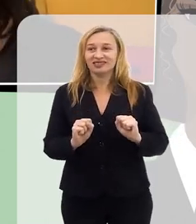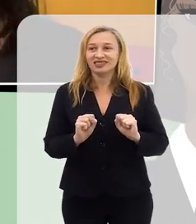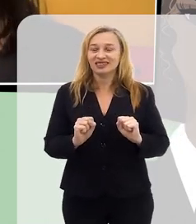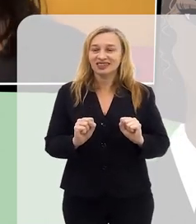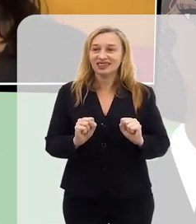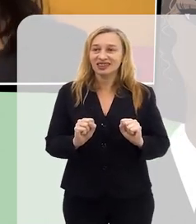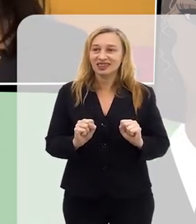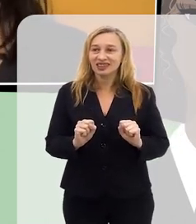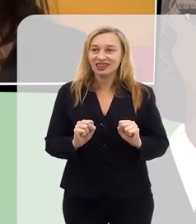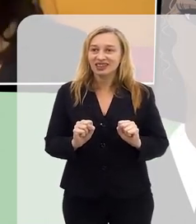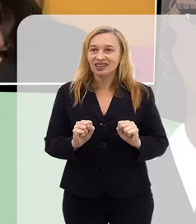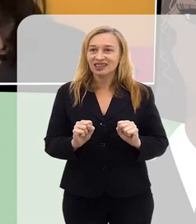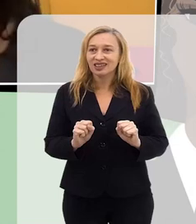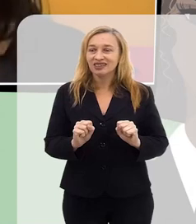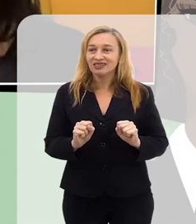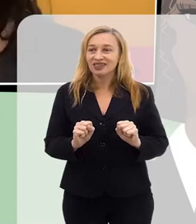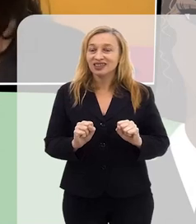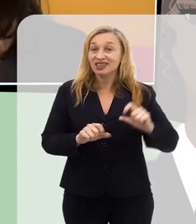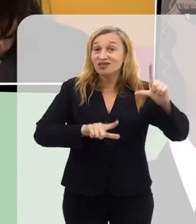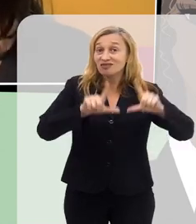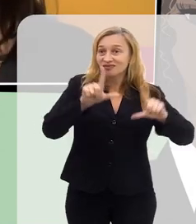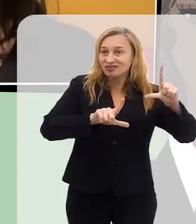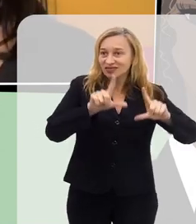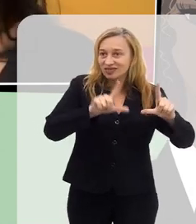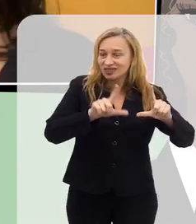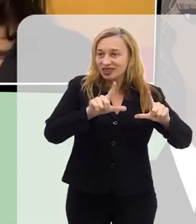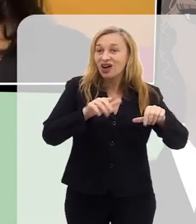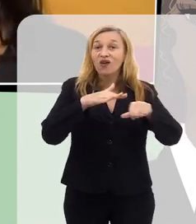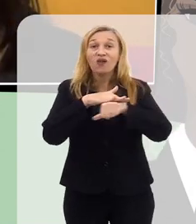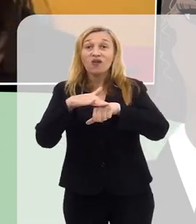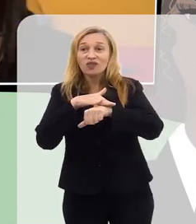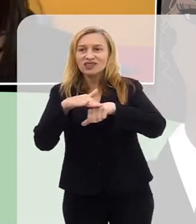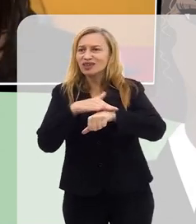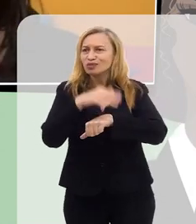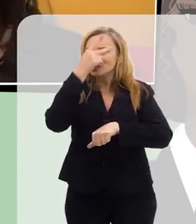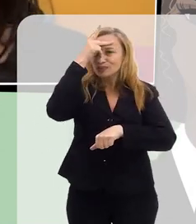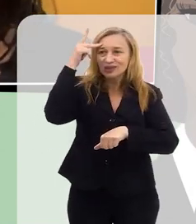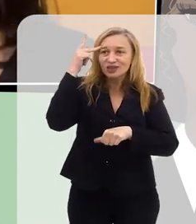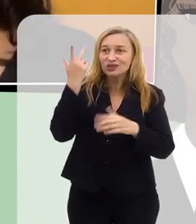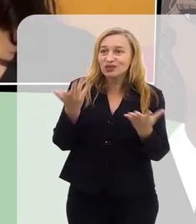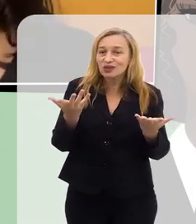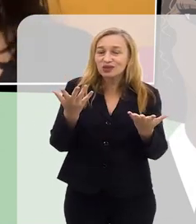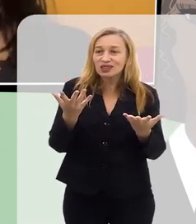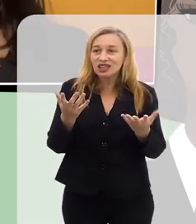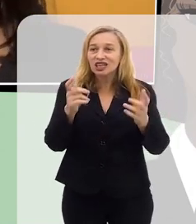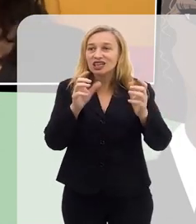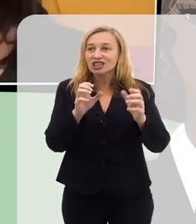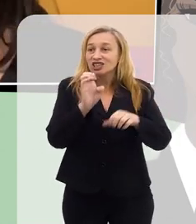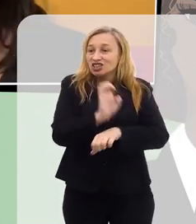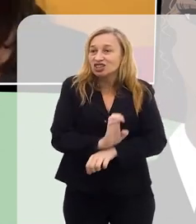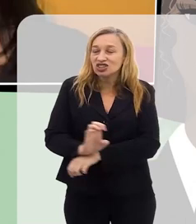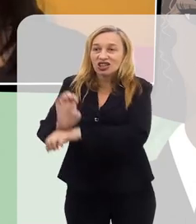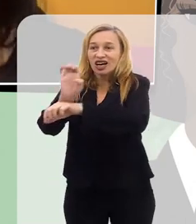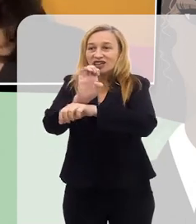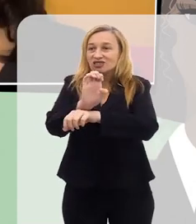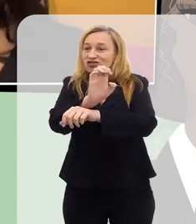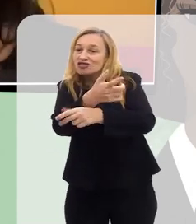podendo fazer esse programa, né? Conversarmos com pessoas de